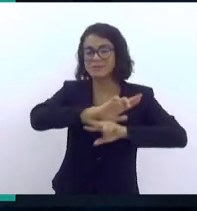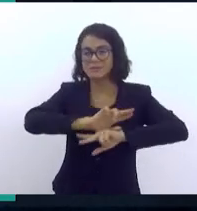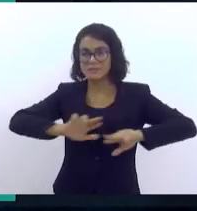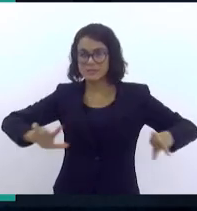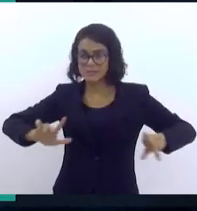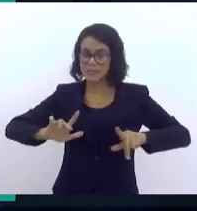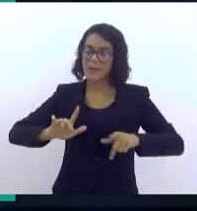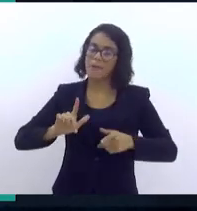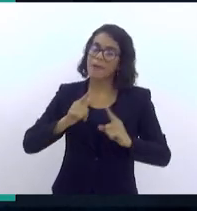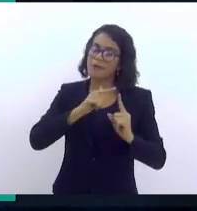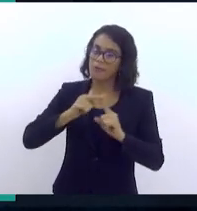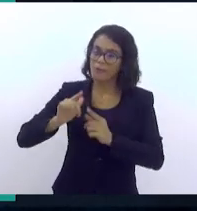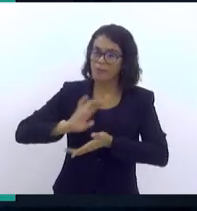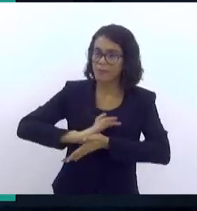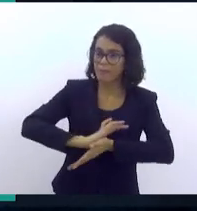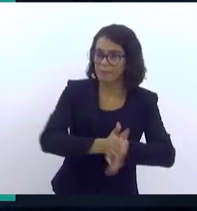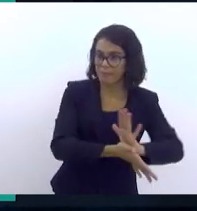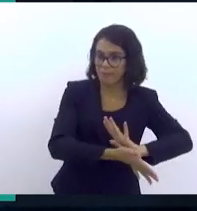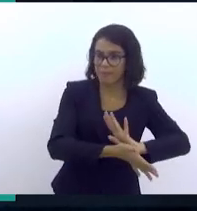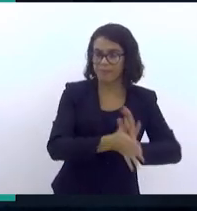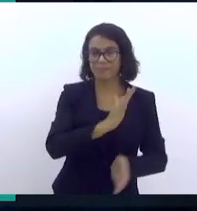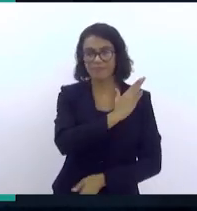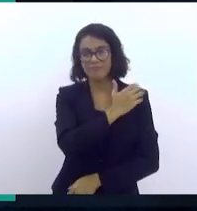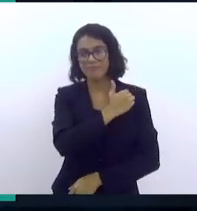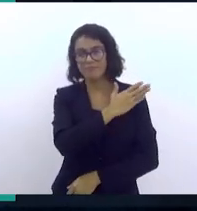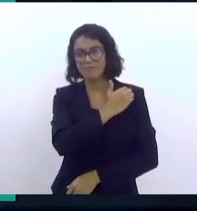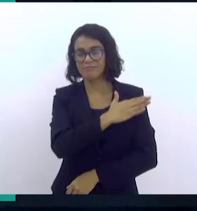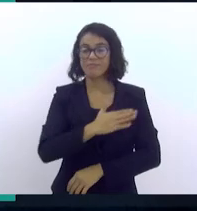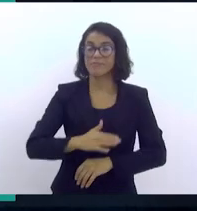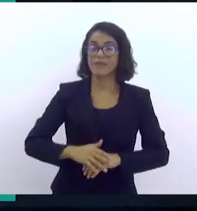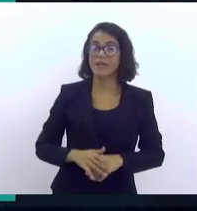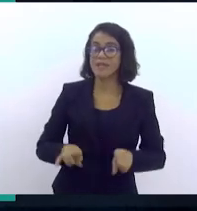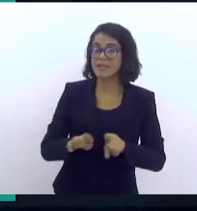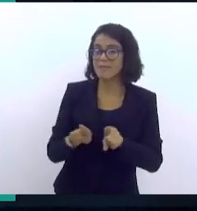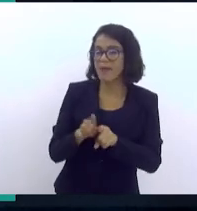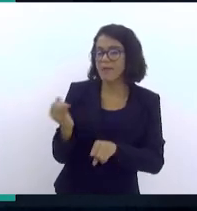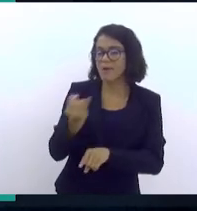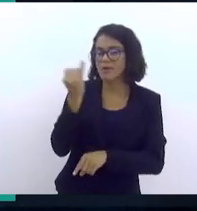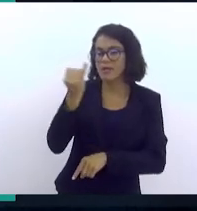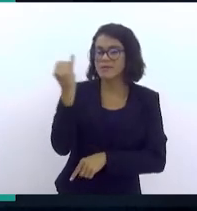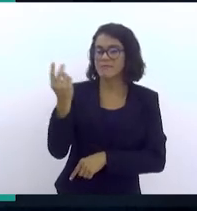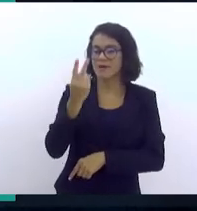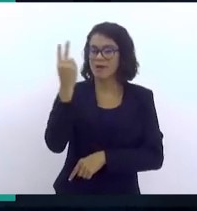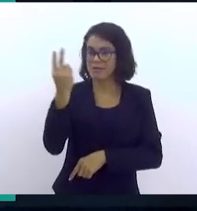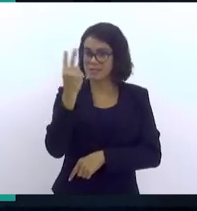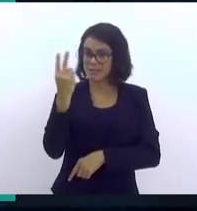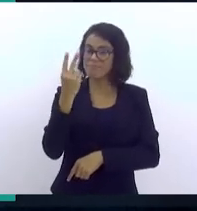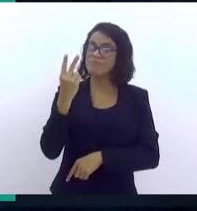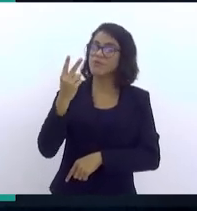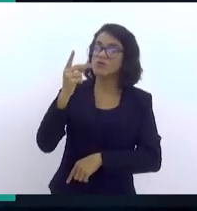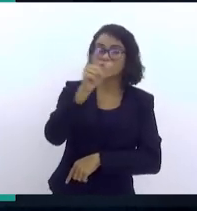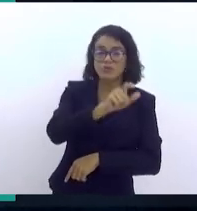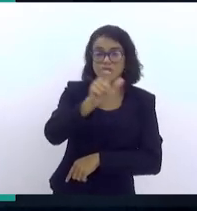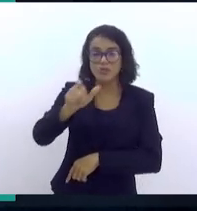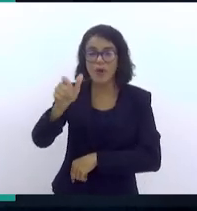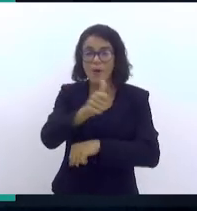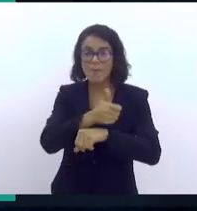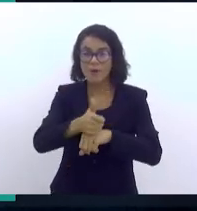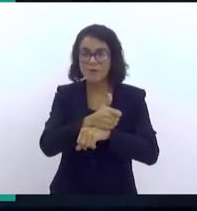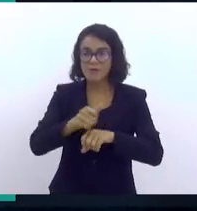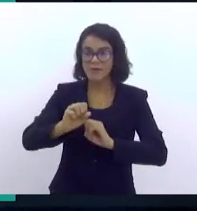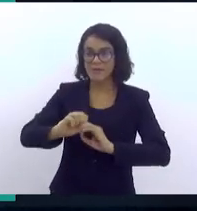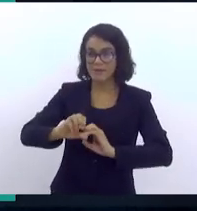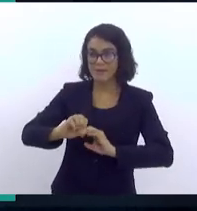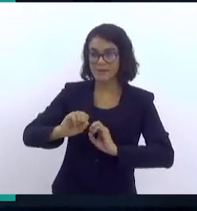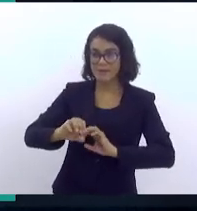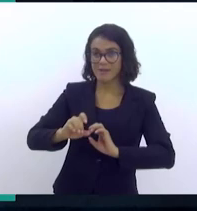preconceito e aí o guia também fala da importância da valorização dos profissionais de educação e aí nesse sentido